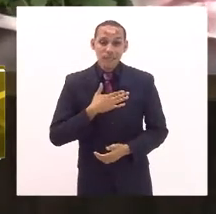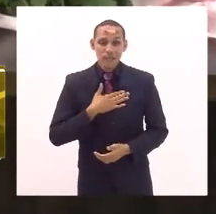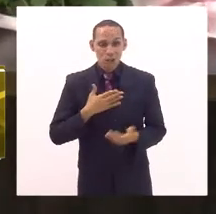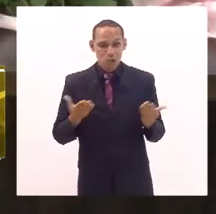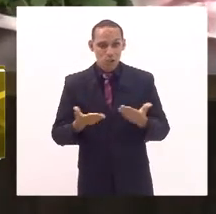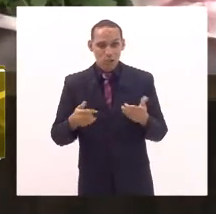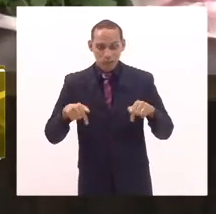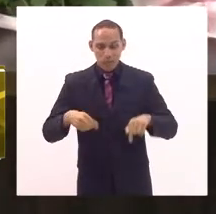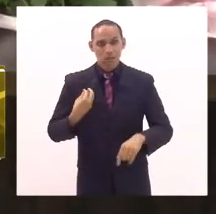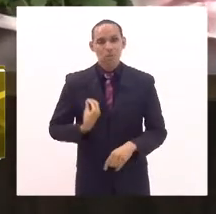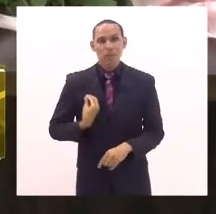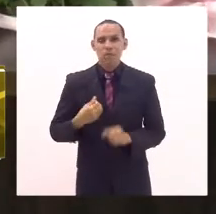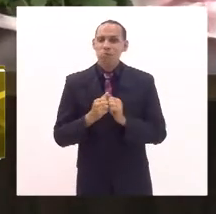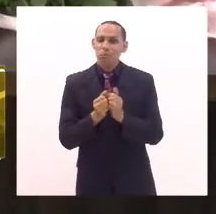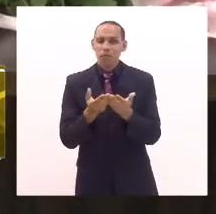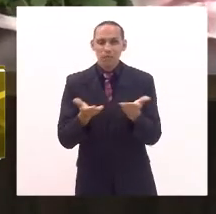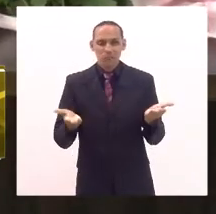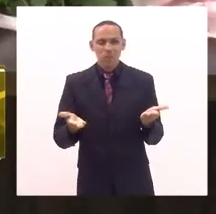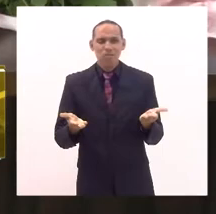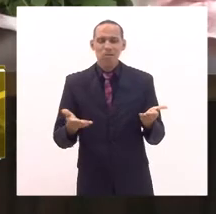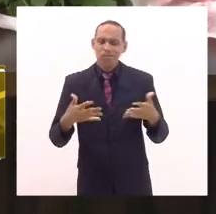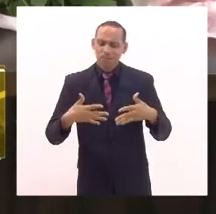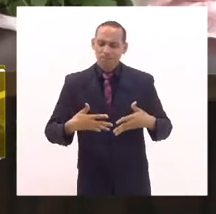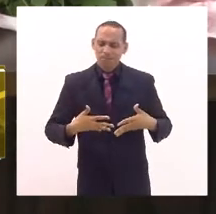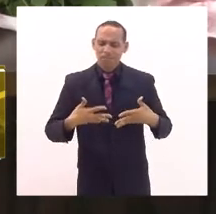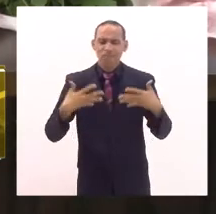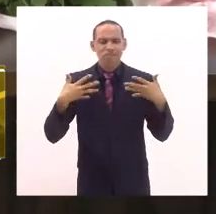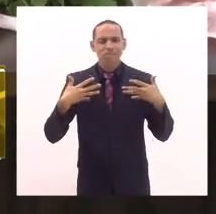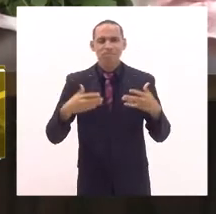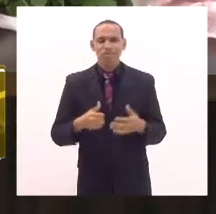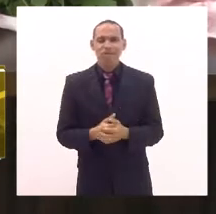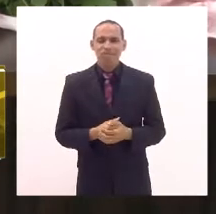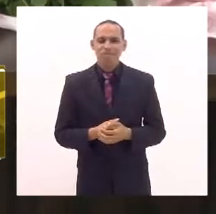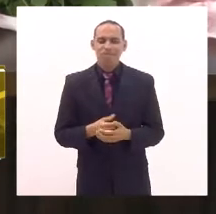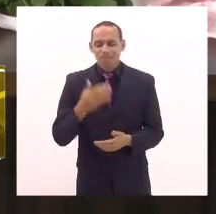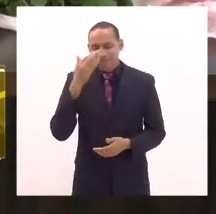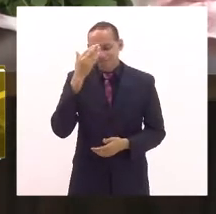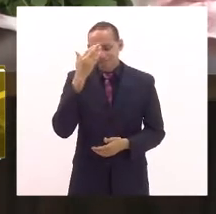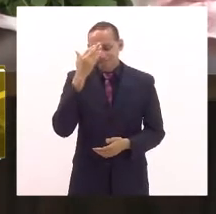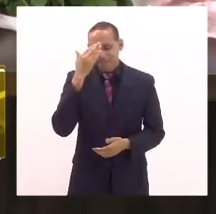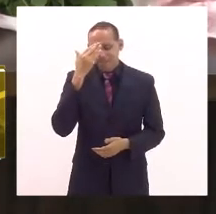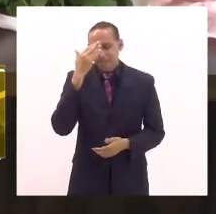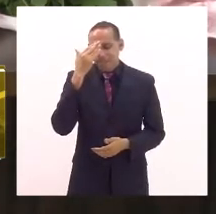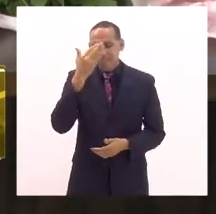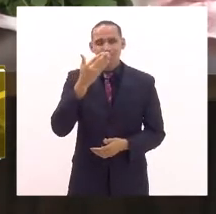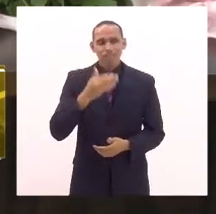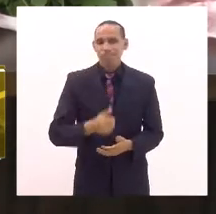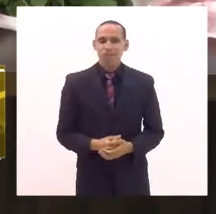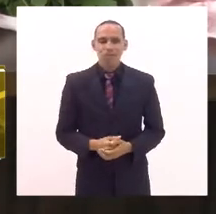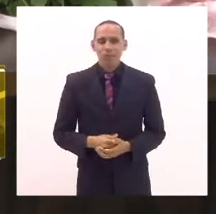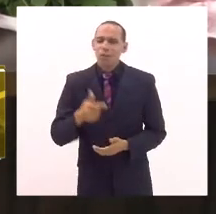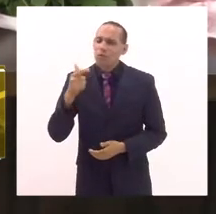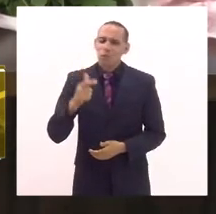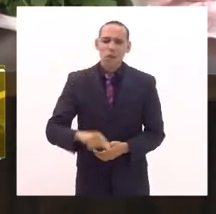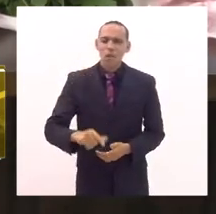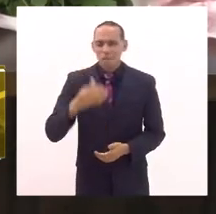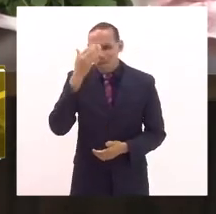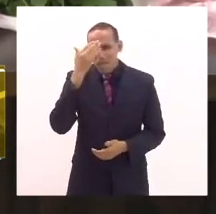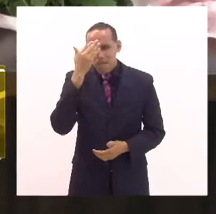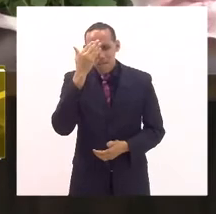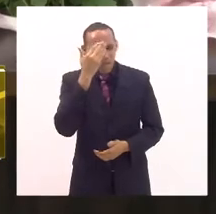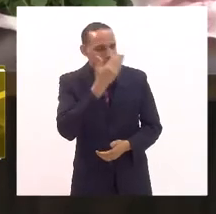aqui junto com vocês é motivo de muita honra, de muita gratidão. Eu quero mais uma vez aqui agradecer a minha